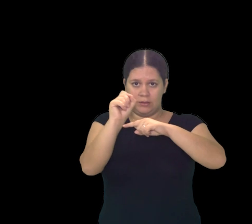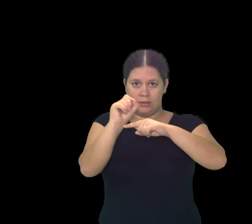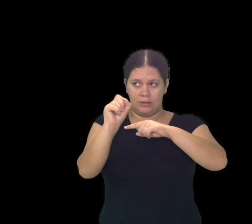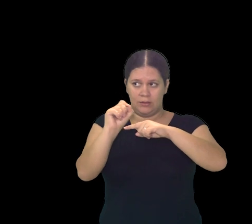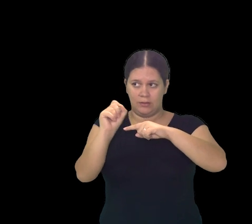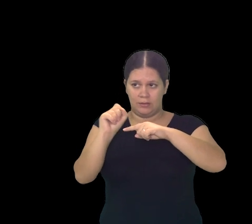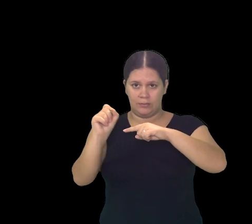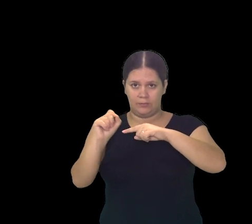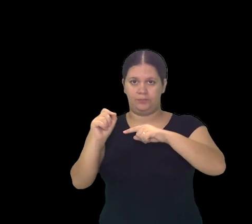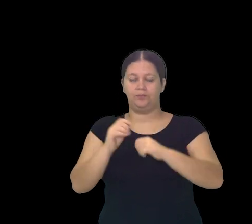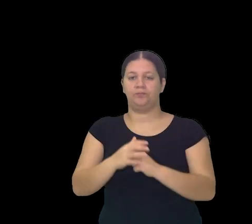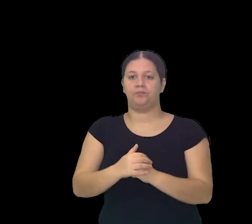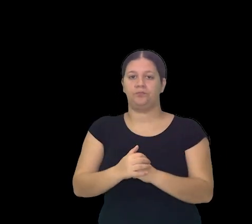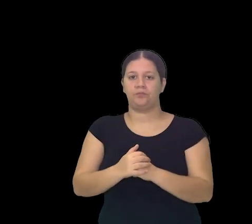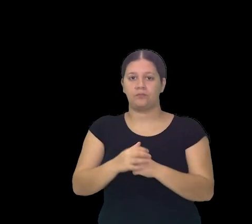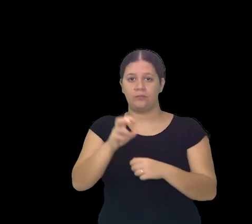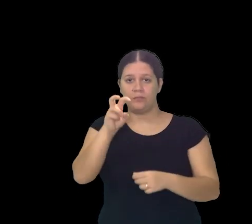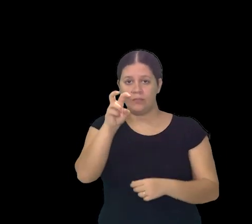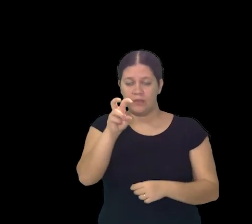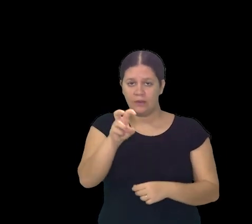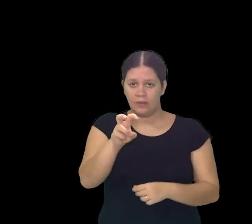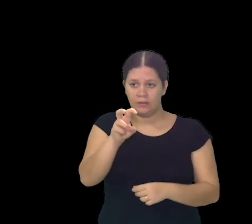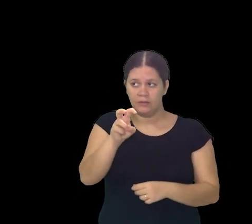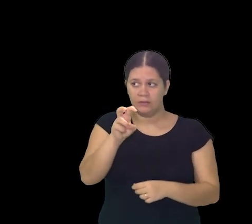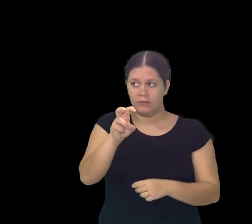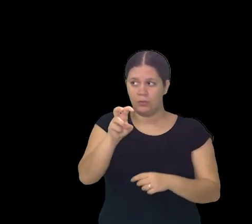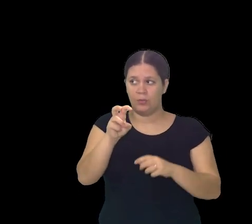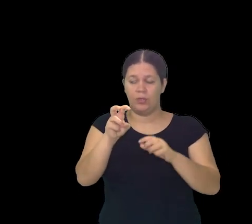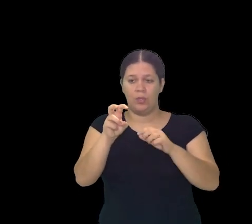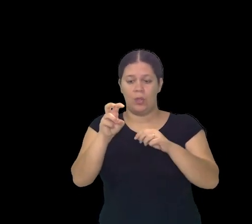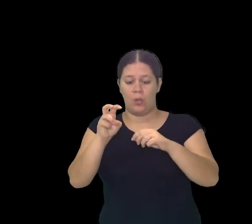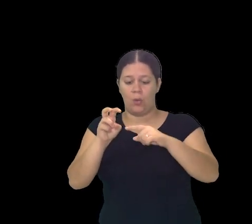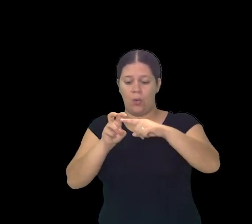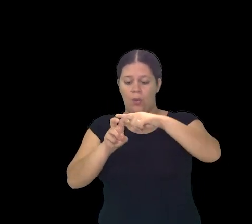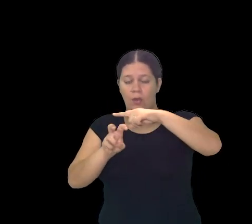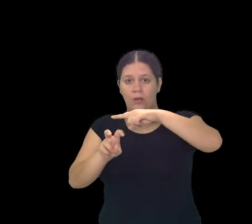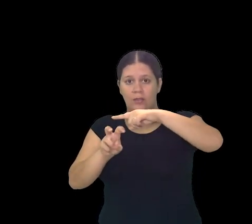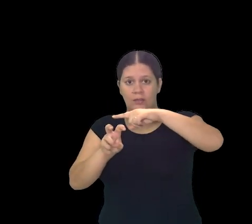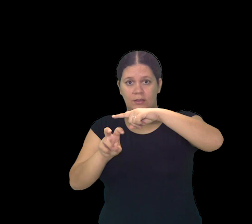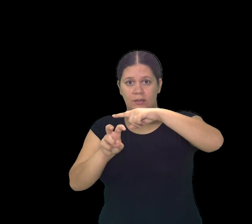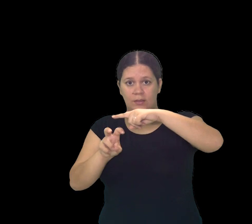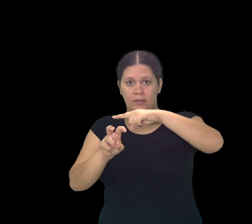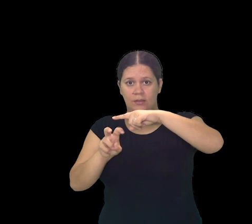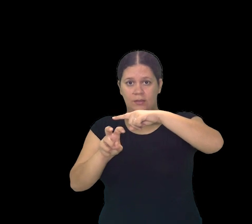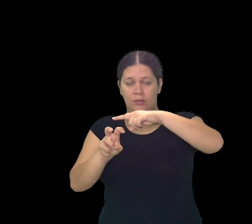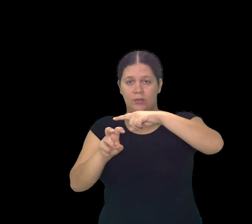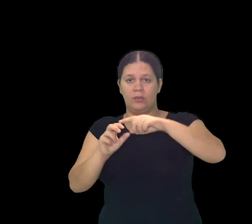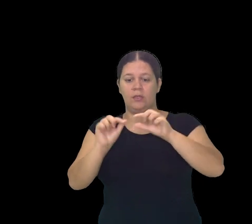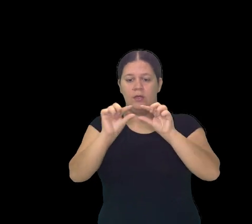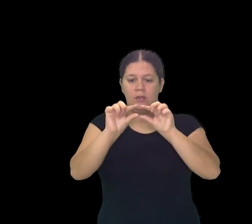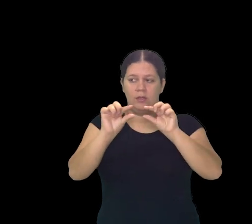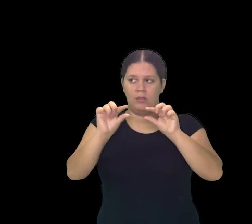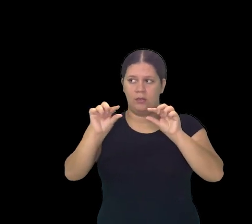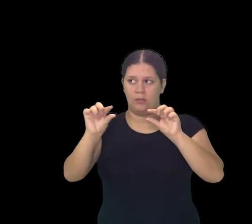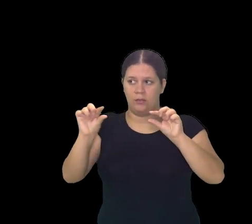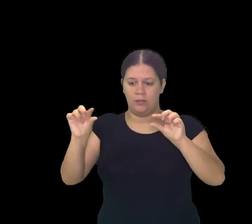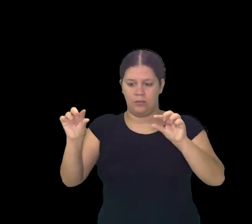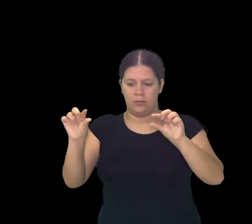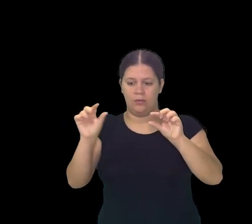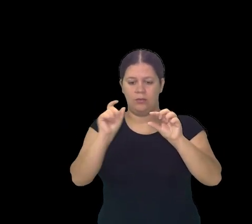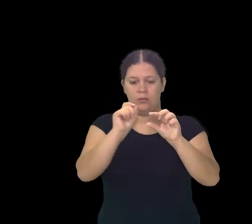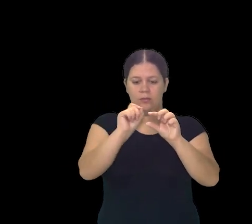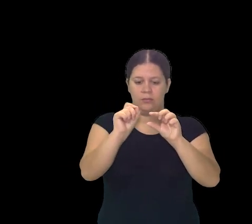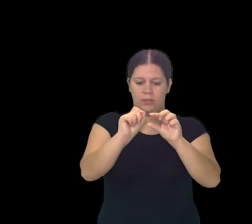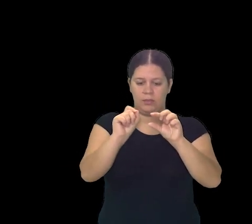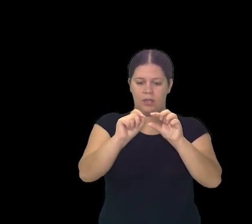5 seções iguais. Vou escrever isso. Tenho 5 seções iguais. Vou pintar 5 delas.